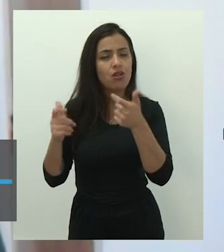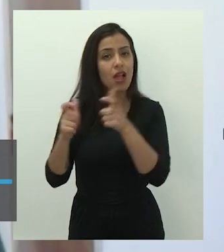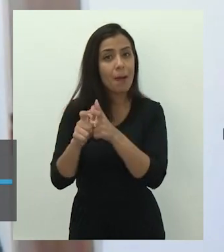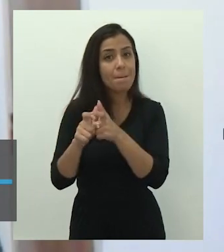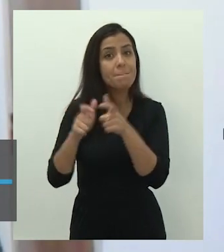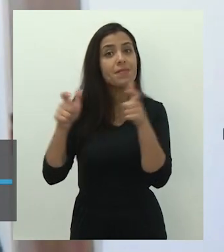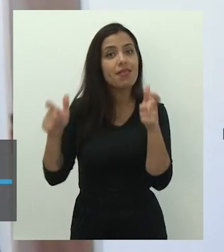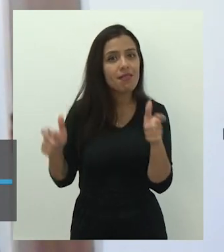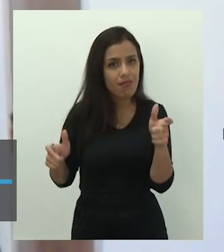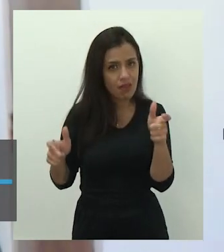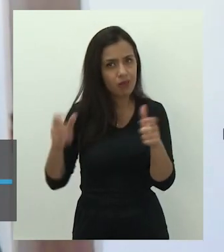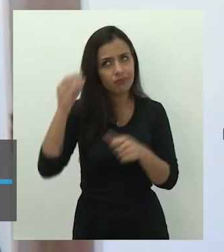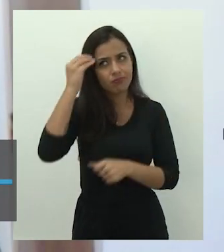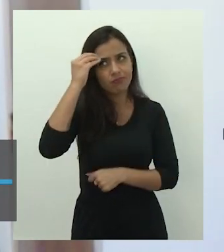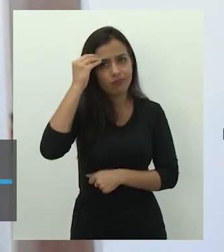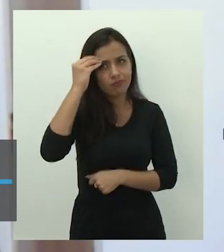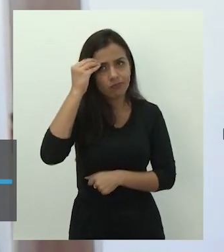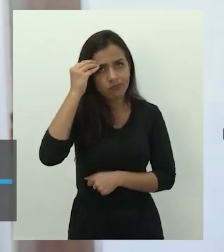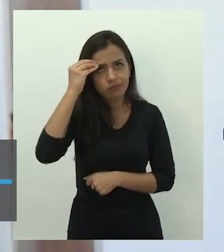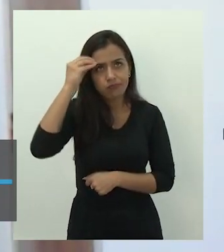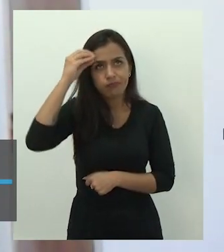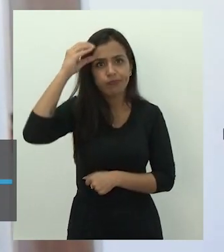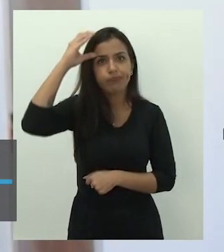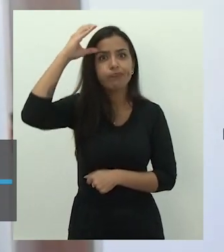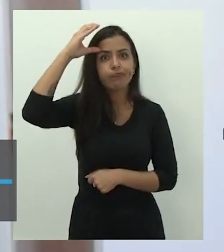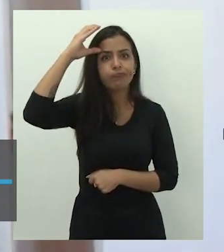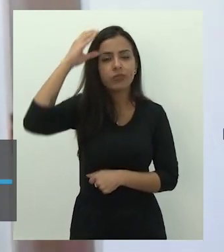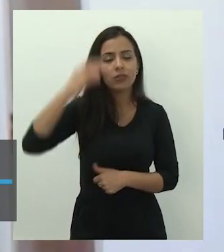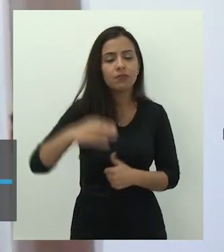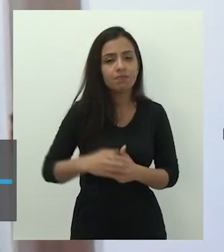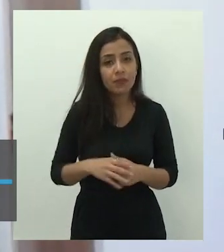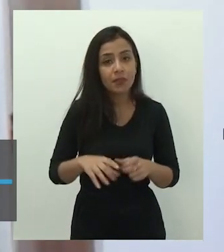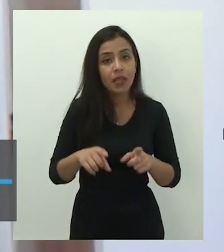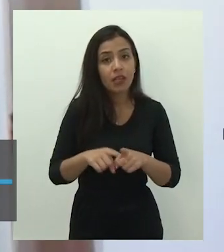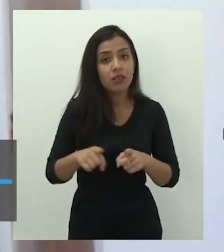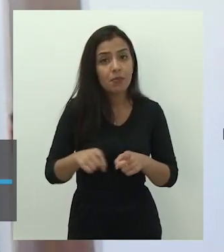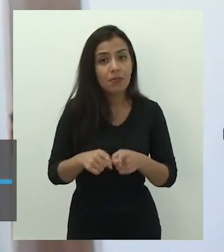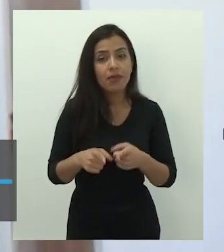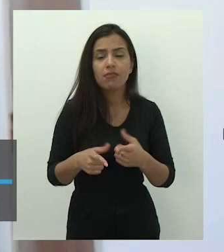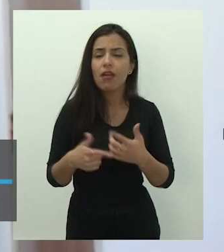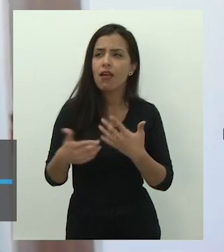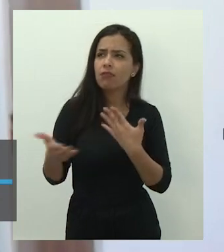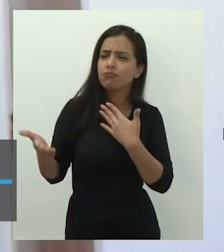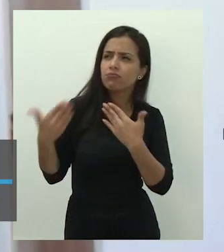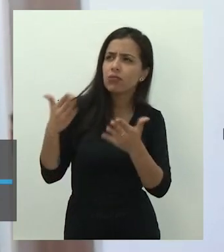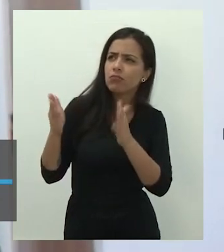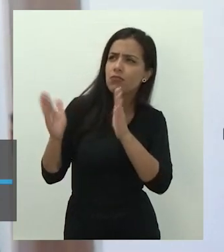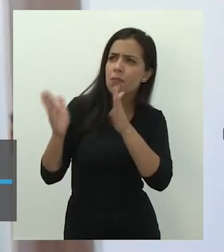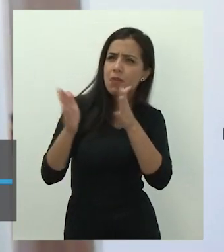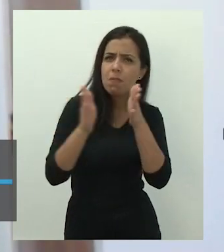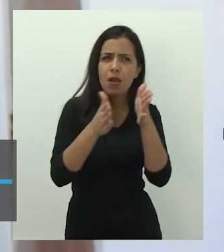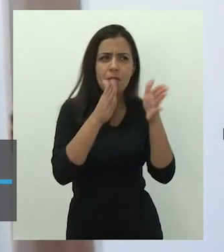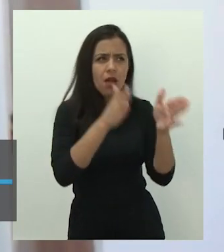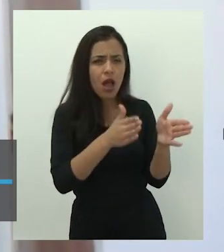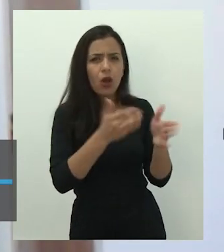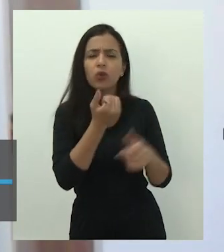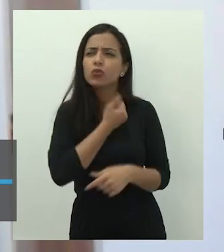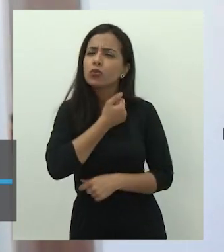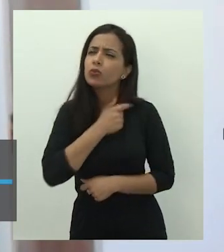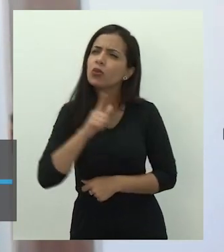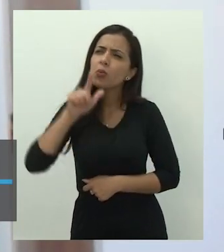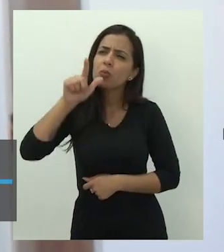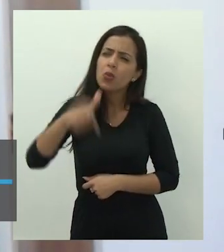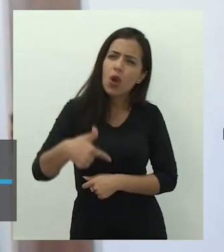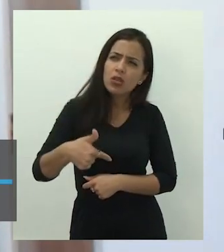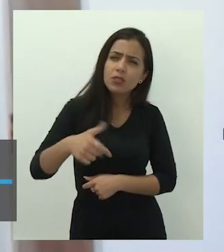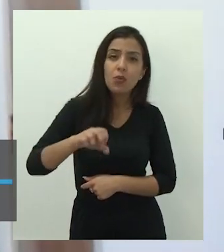o conhecimento do aluno nesse sentido. Entender qual é a regularidade da sequência, qual é o próximo número, ou qual é a